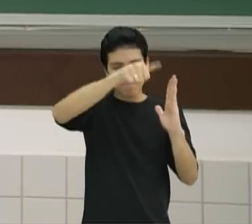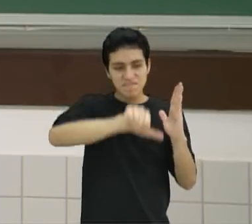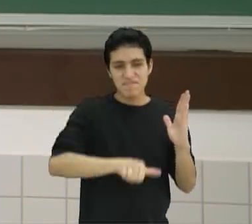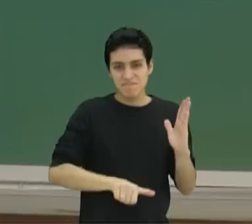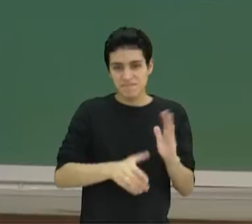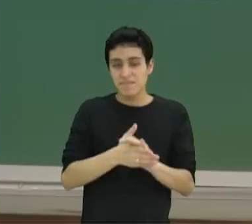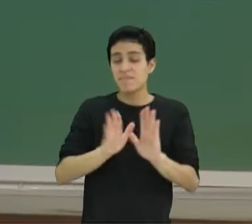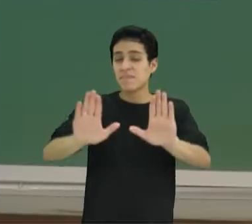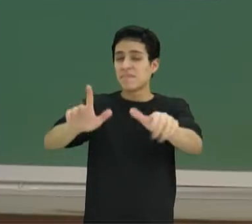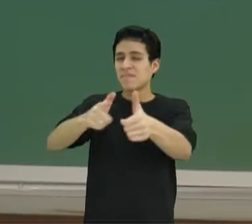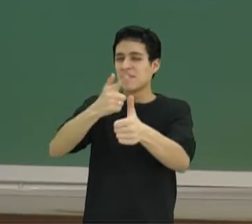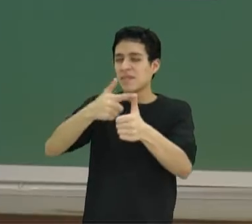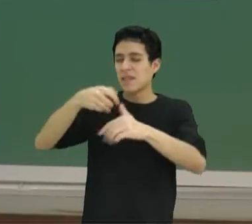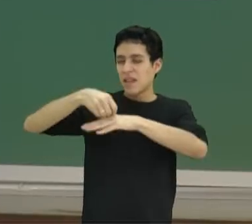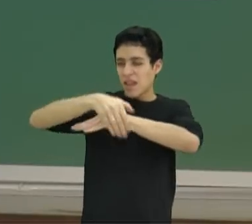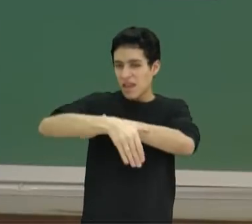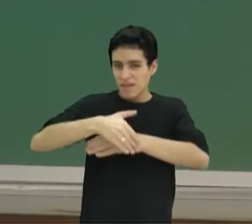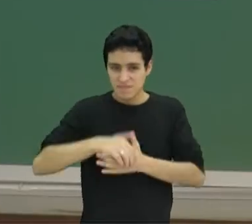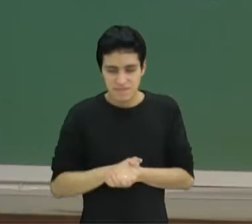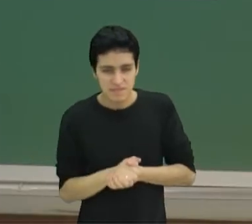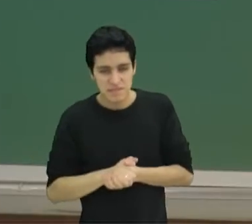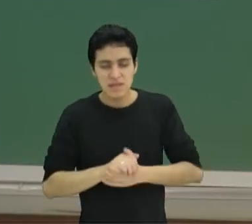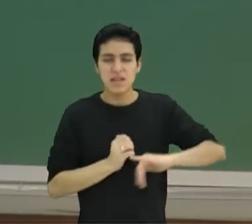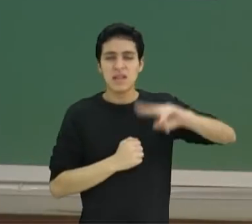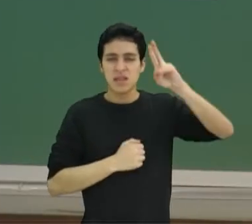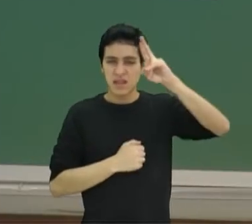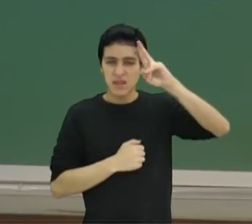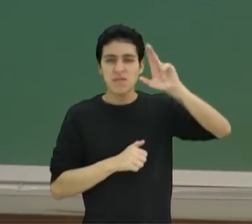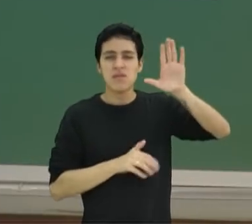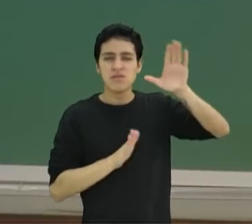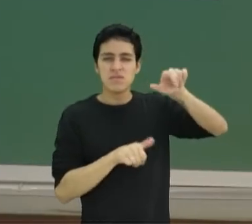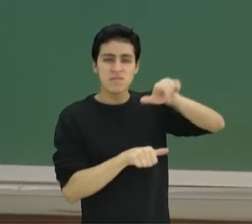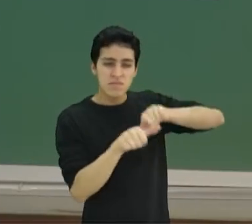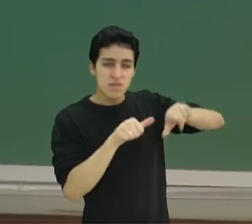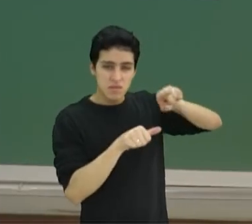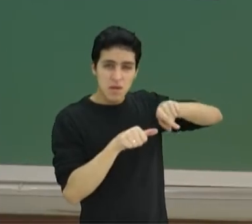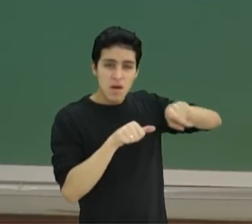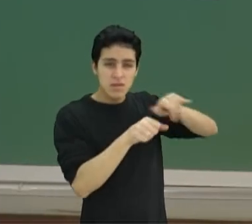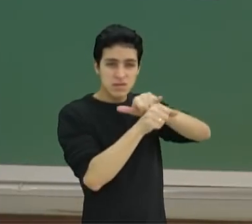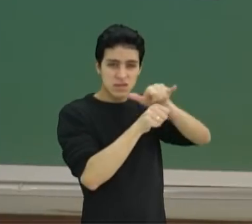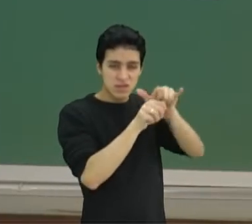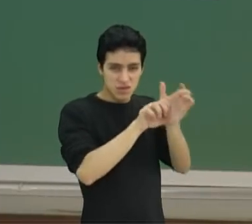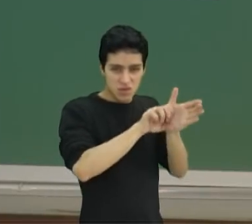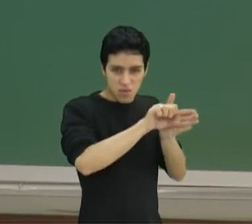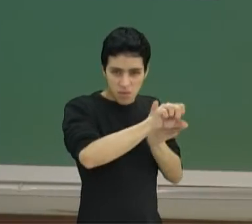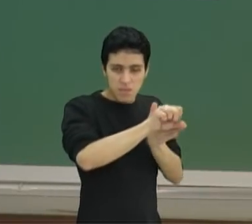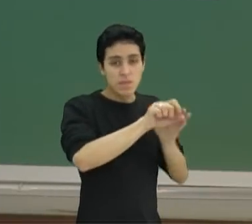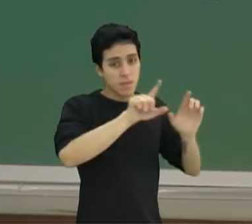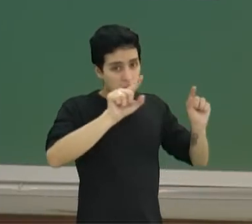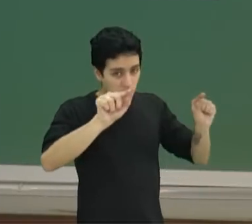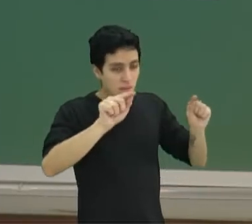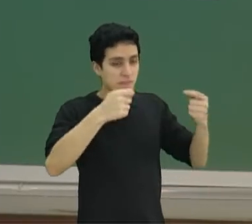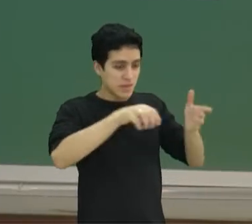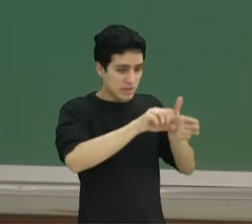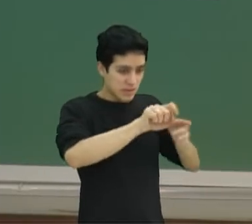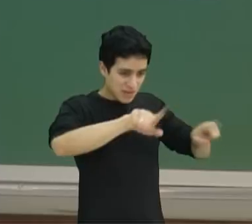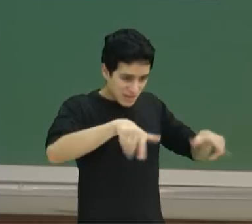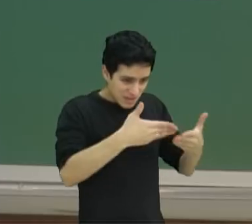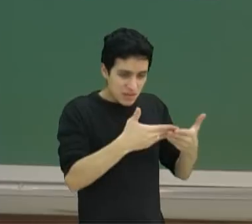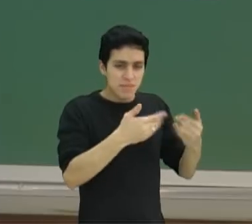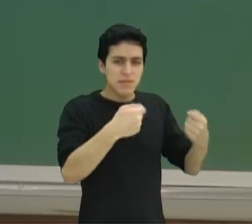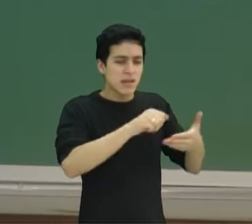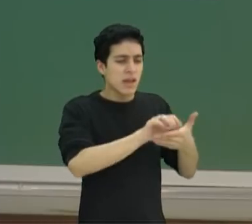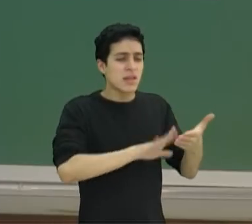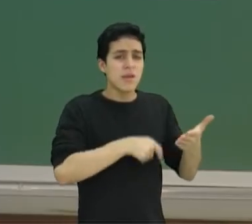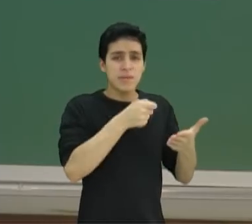recados. Lembre-se, houve uma mudança. Se você utiliza o Google Classroom, você deve acessar a atividade obrigatória